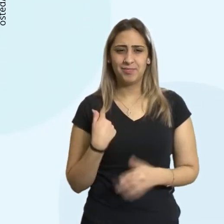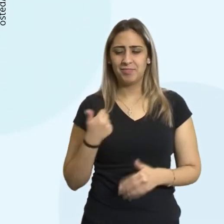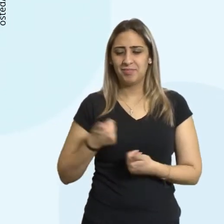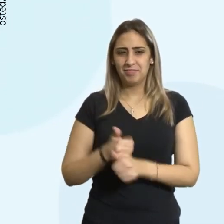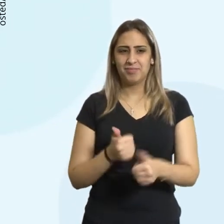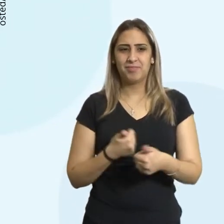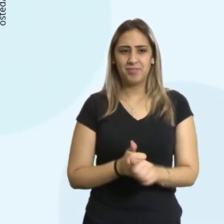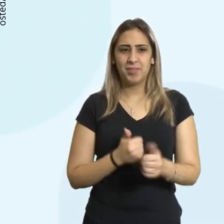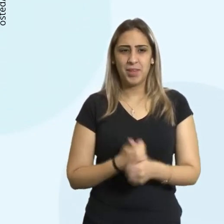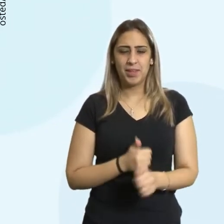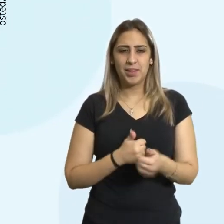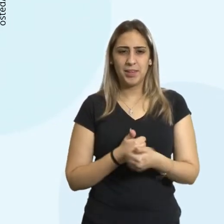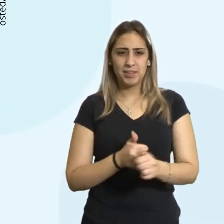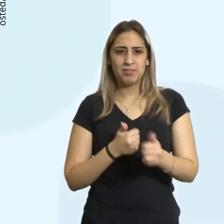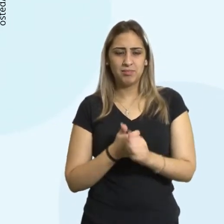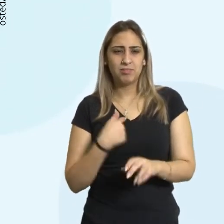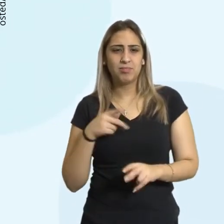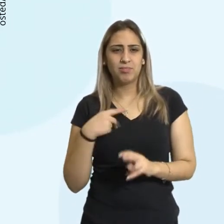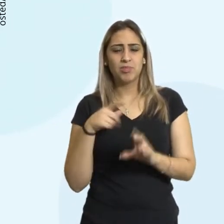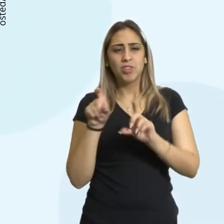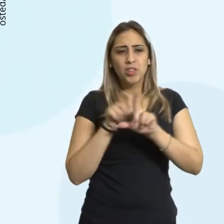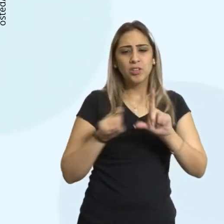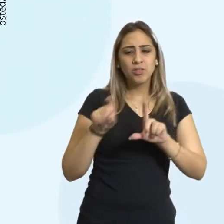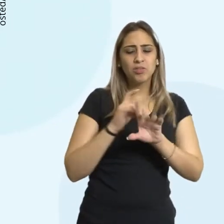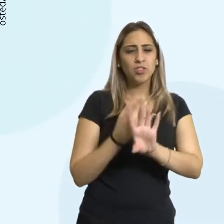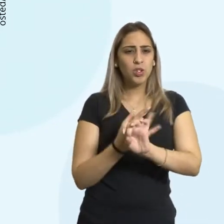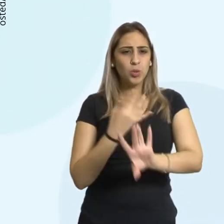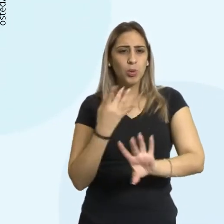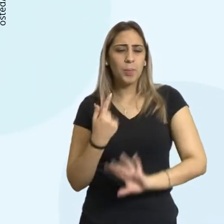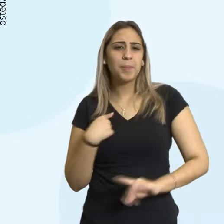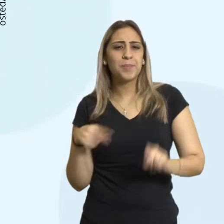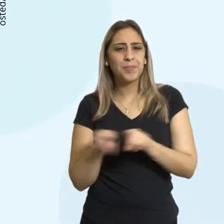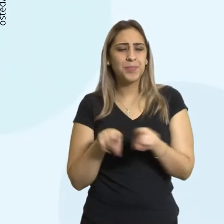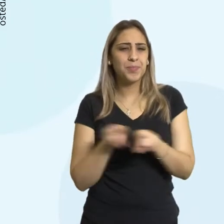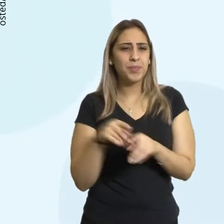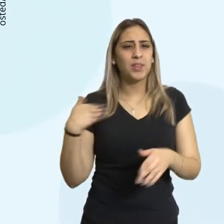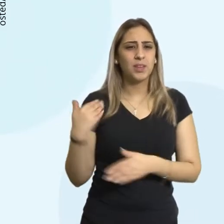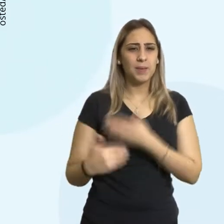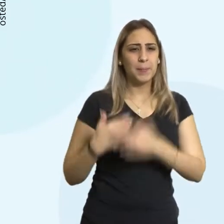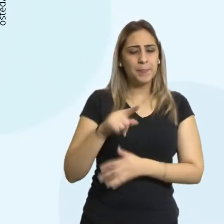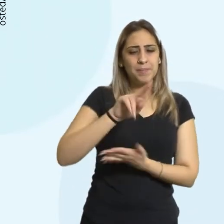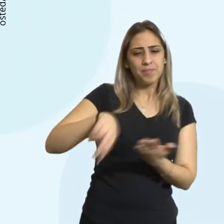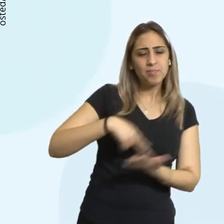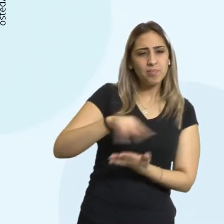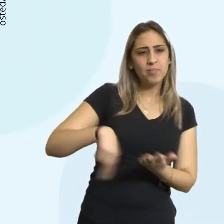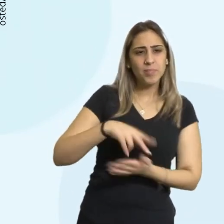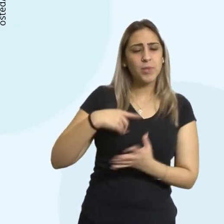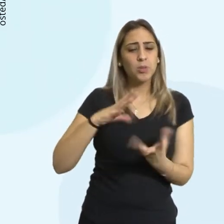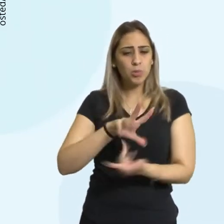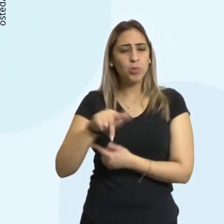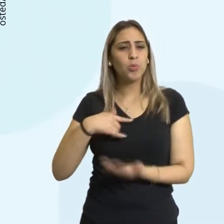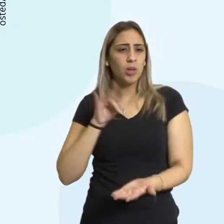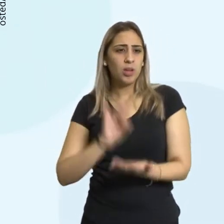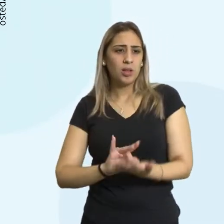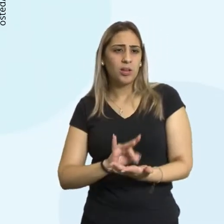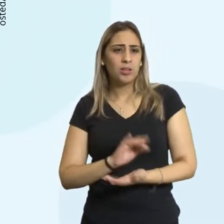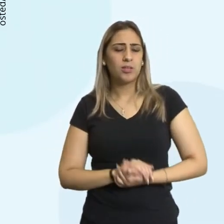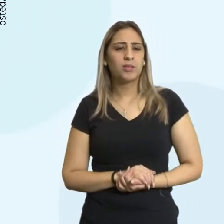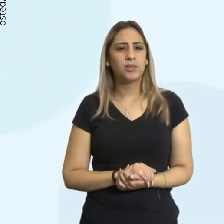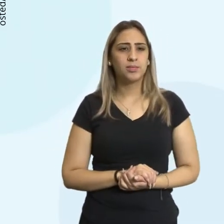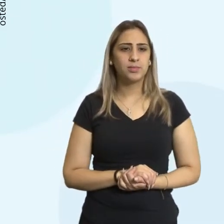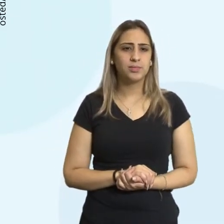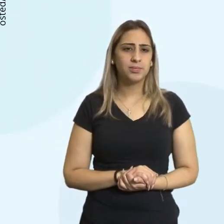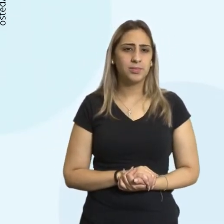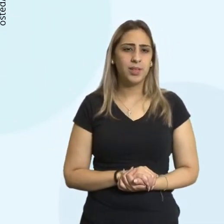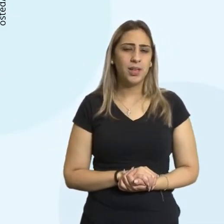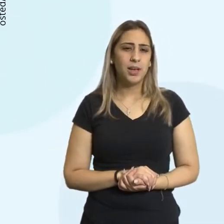seguindo né no modo virtual esses Passos EA e consequentemente ele vai se movimentando aí no mundo real Essa é uma das